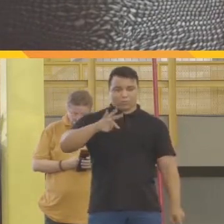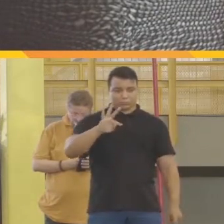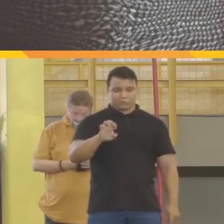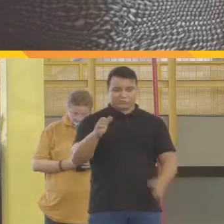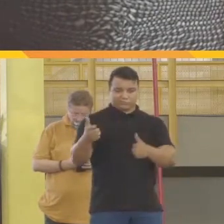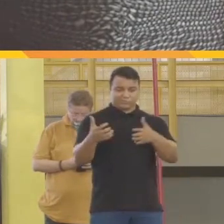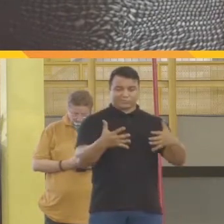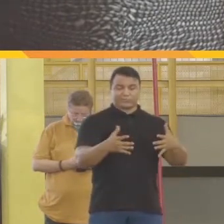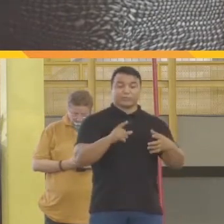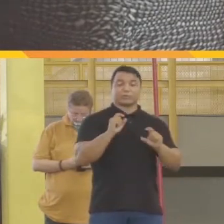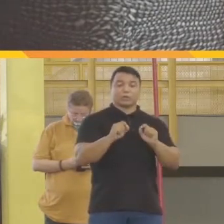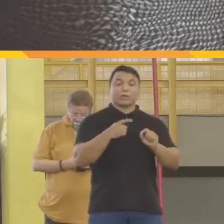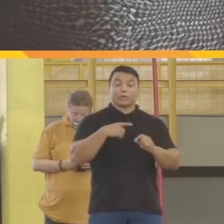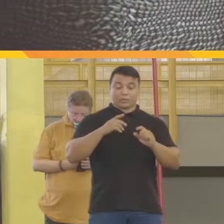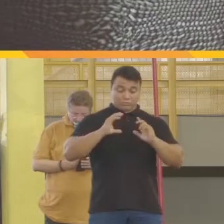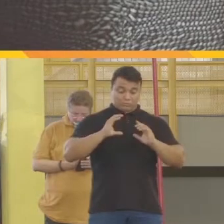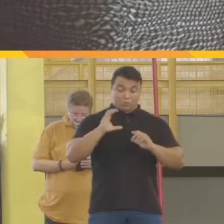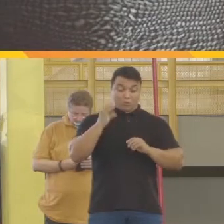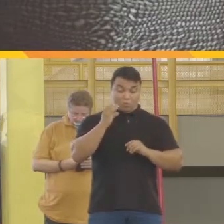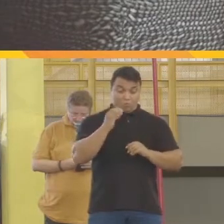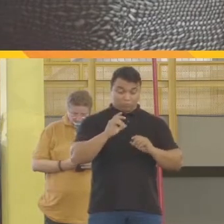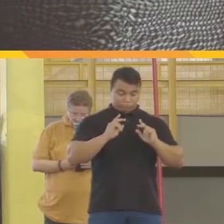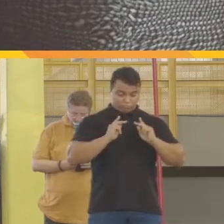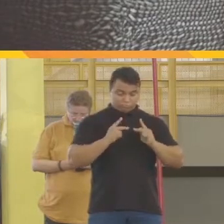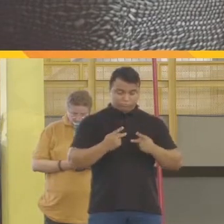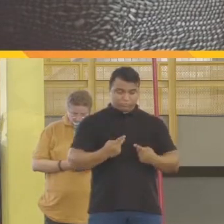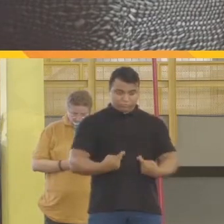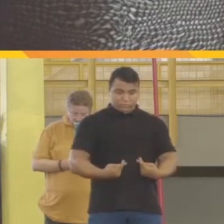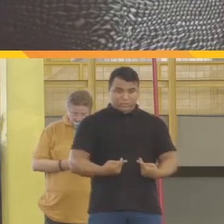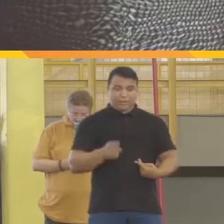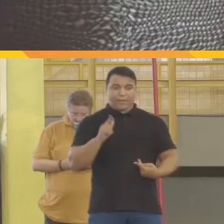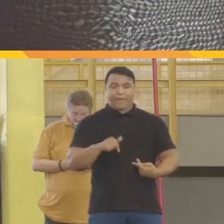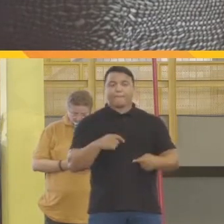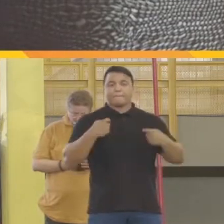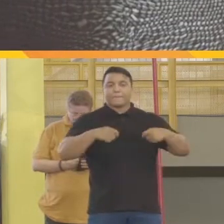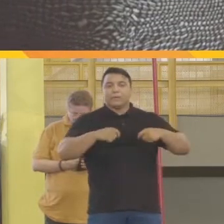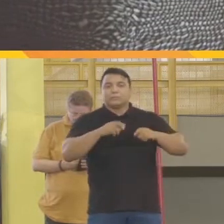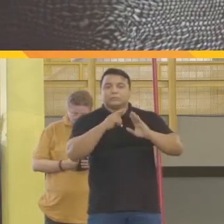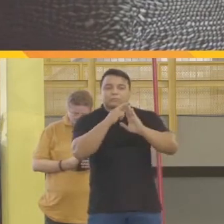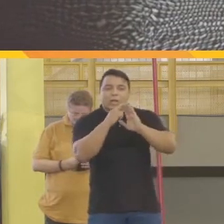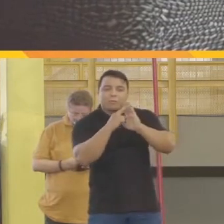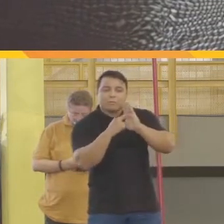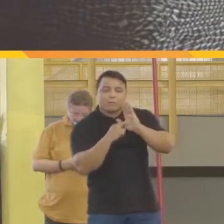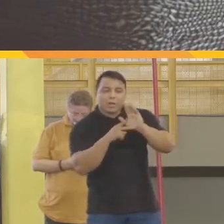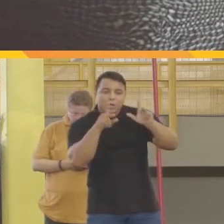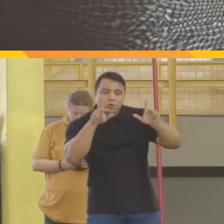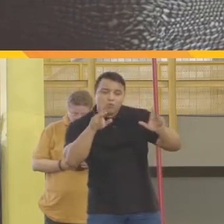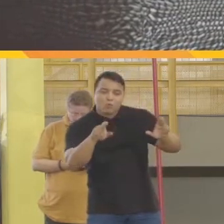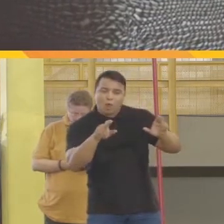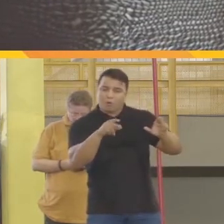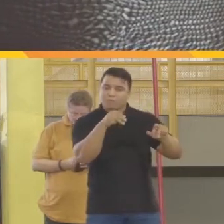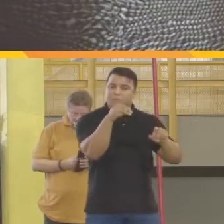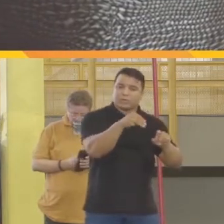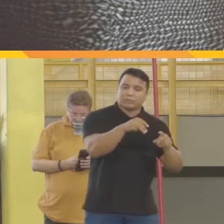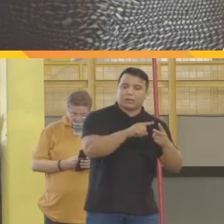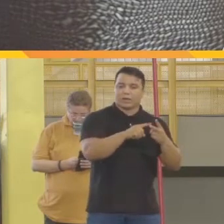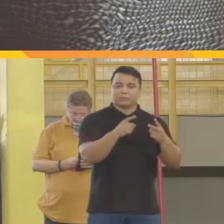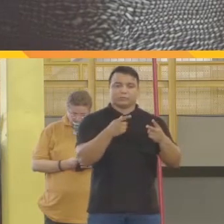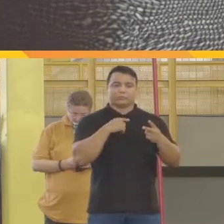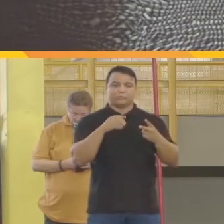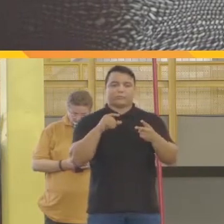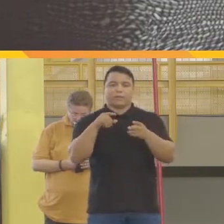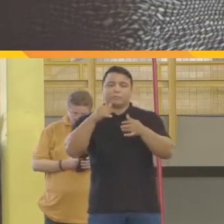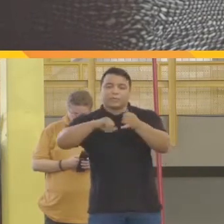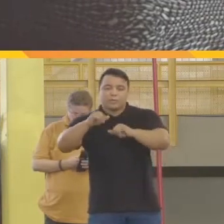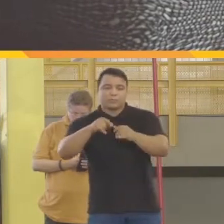era preciso que as ciências humanas elas fossem tão rigorosas quanto as ciências naturais no seu processo